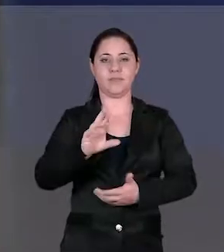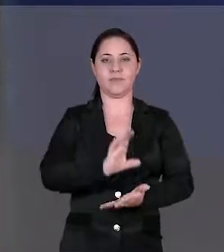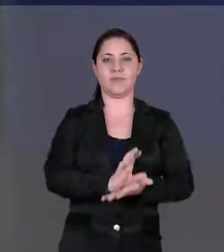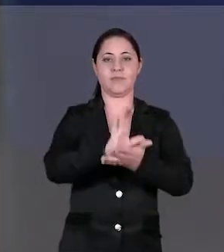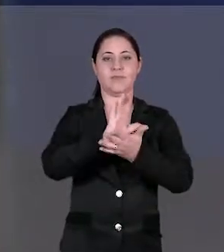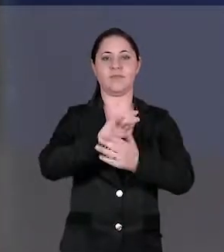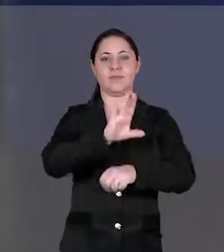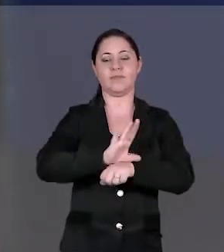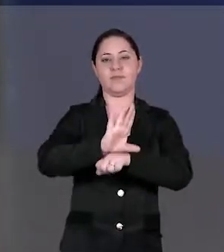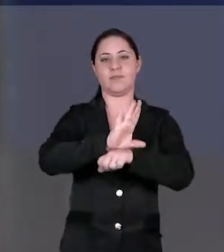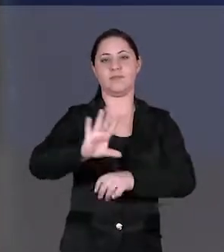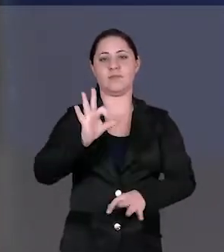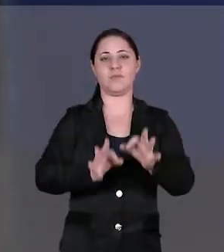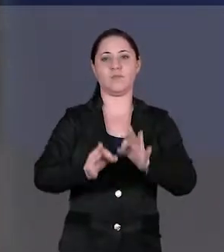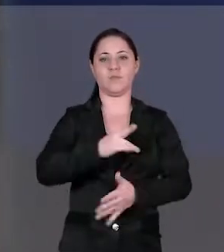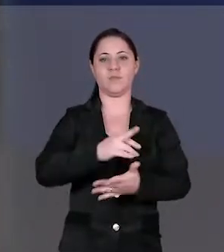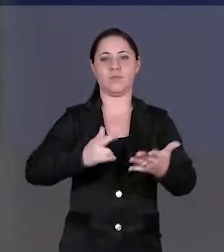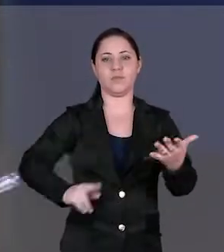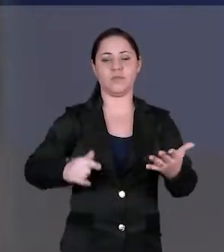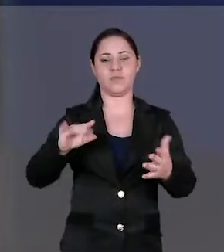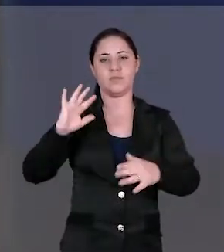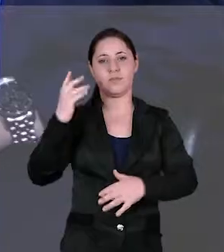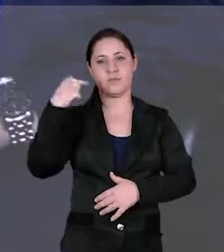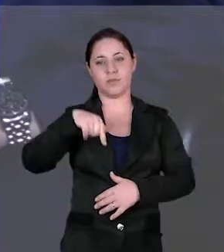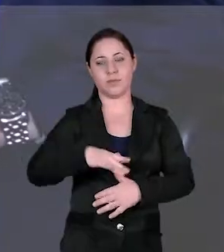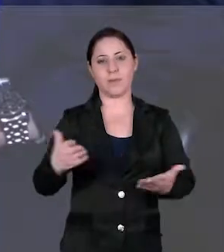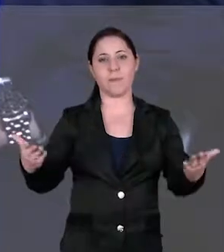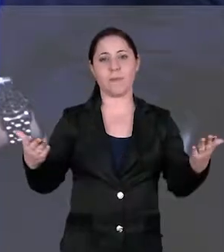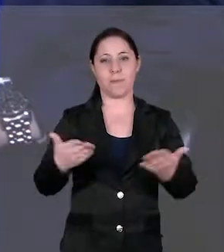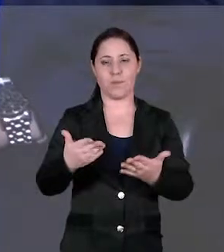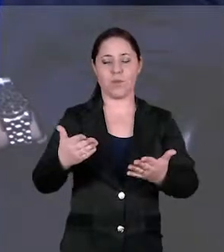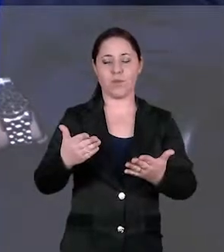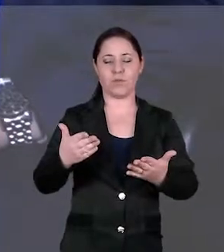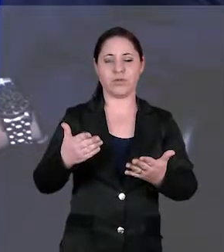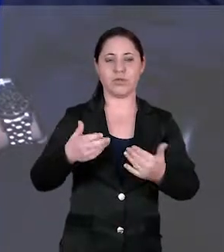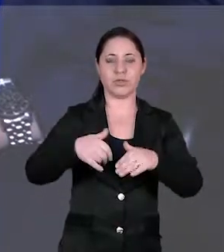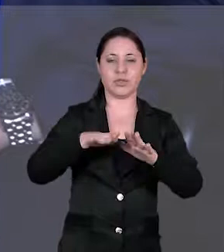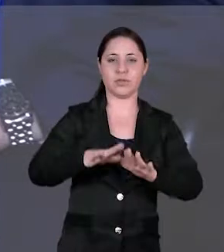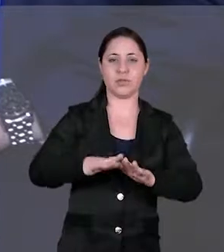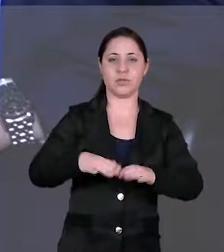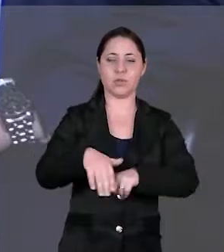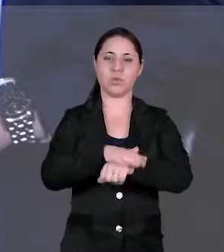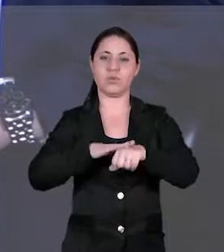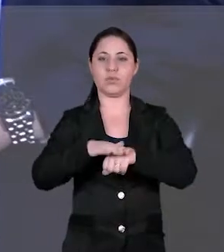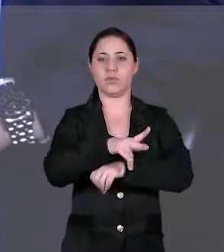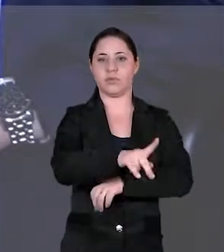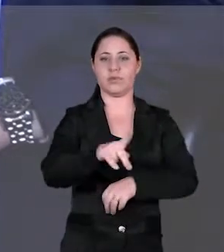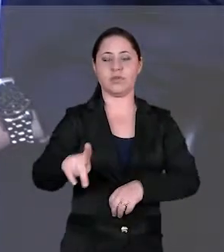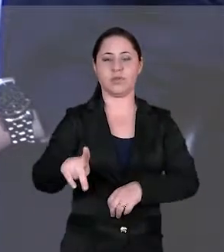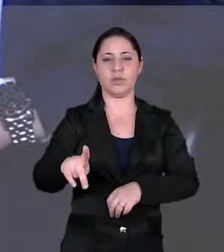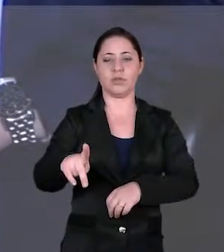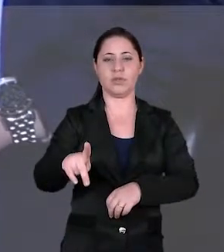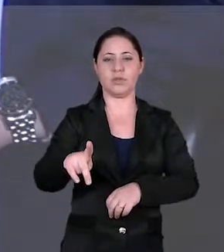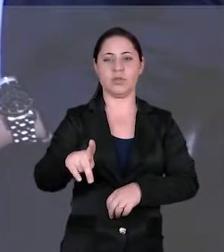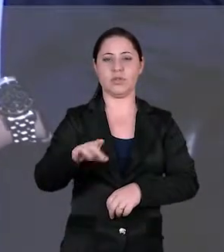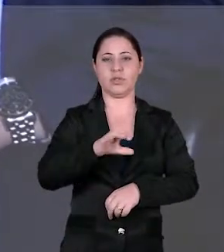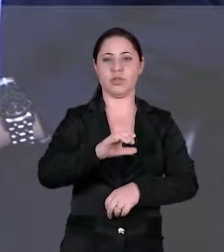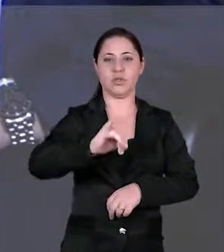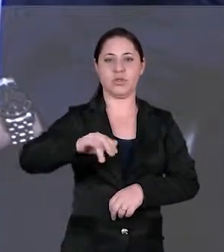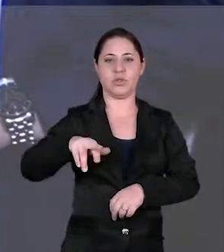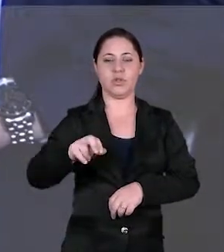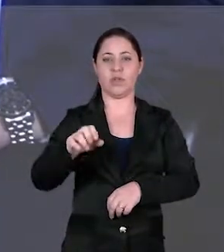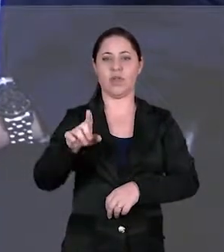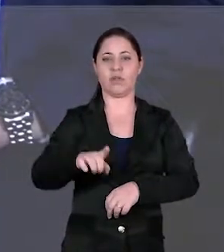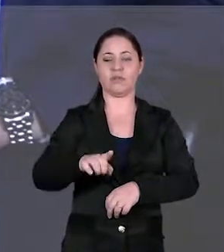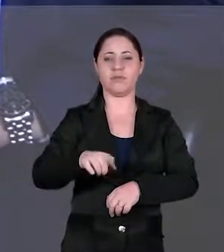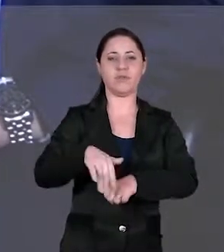que é a Comissão de Constituição, Justiça e Redação, que acontece aqui, aonde nós estamos, e eu vou conversar com o presidente dela, que